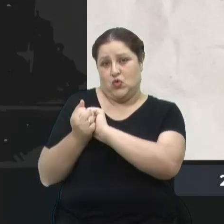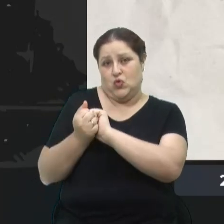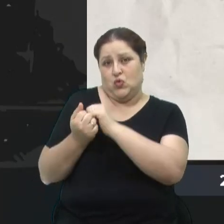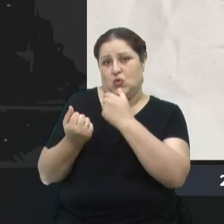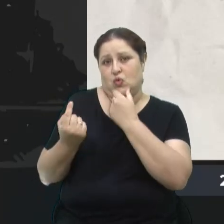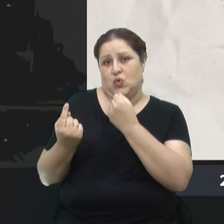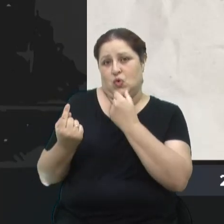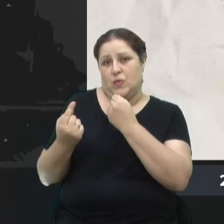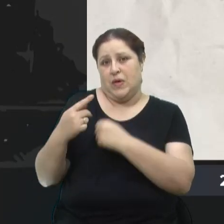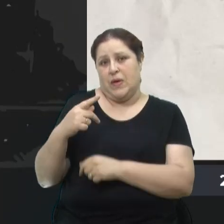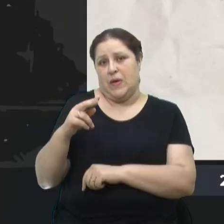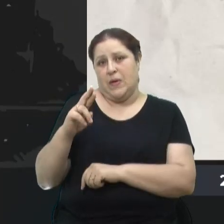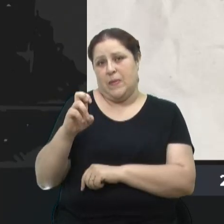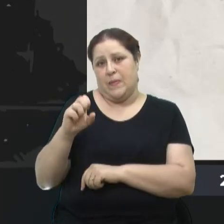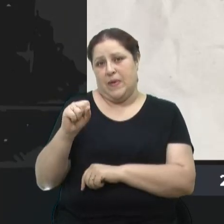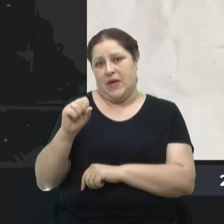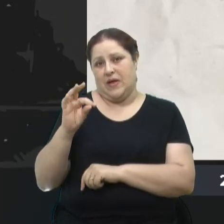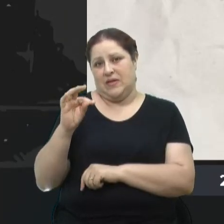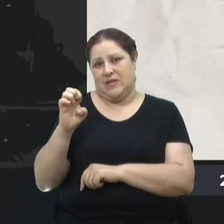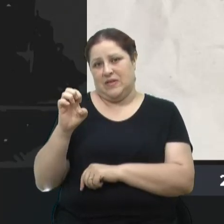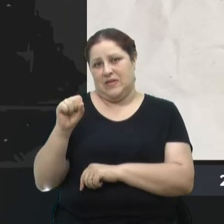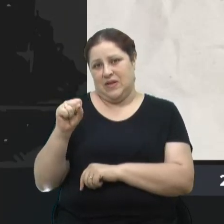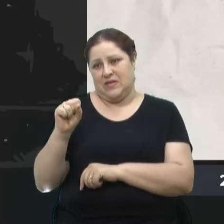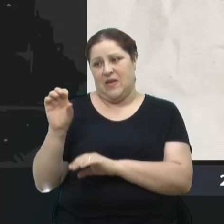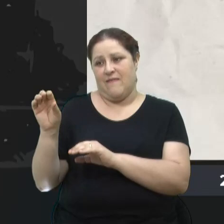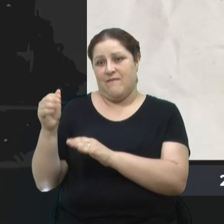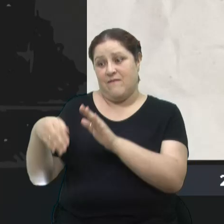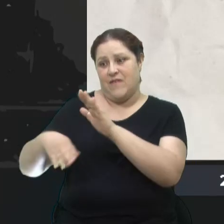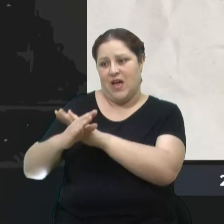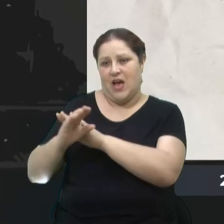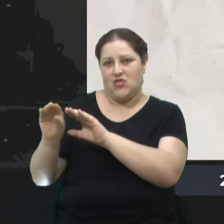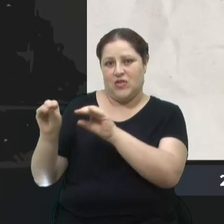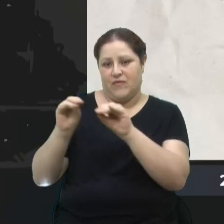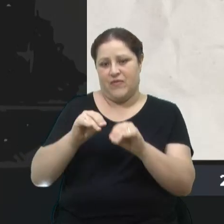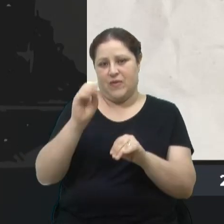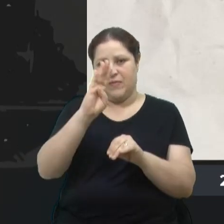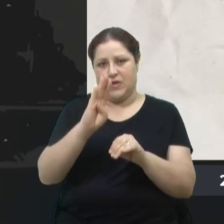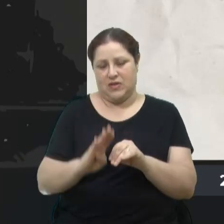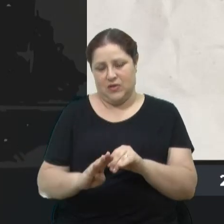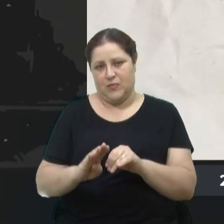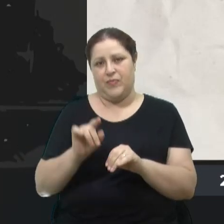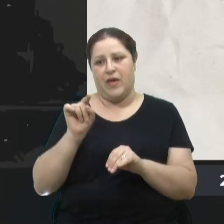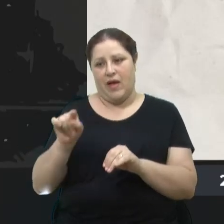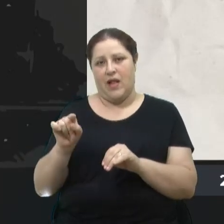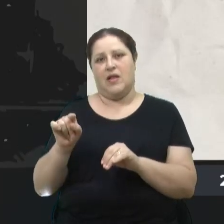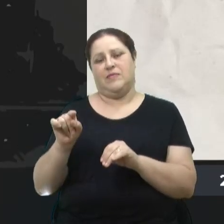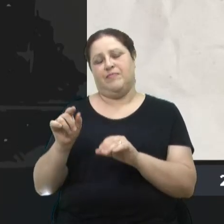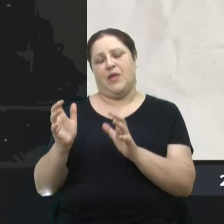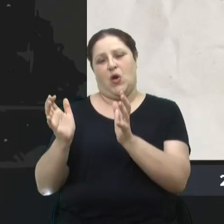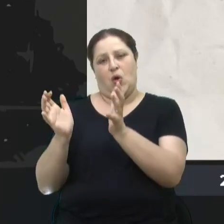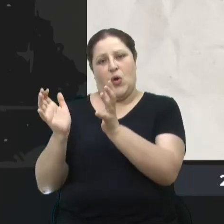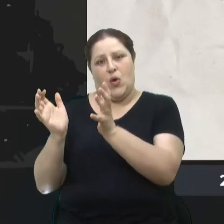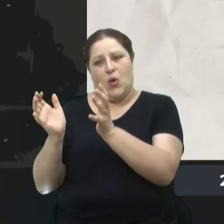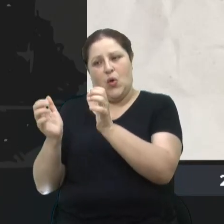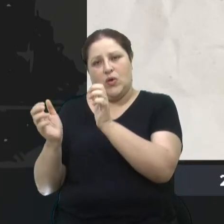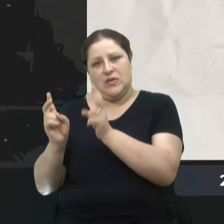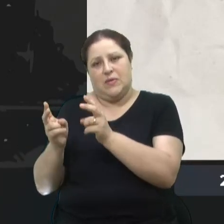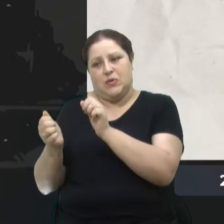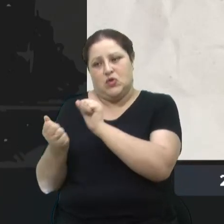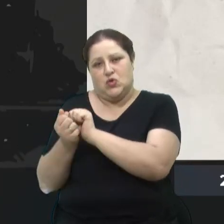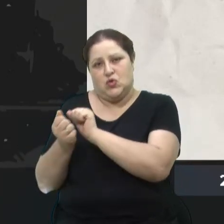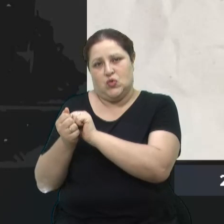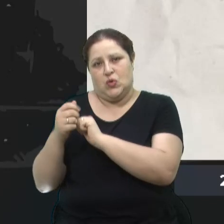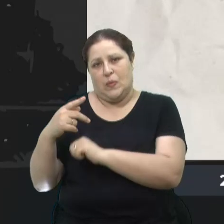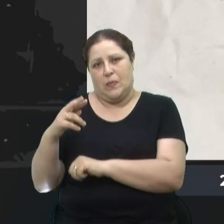de prestes, ela alcançou reconhecimento dentro dos movimentos da Europa e por sua